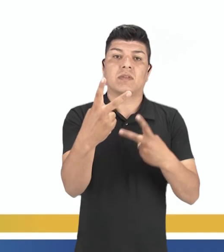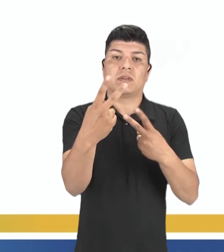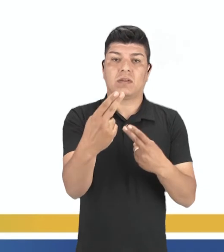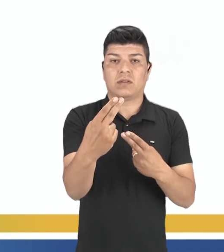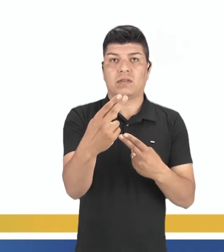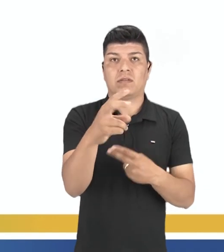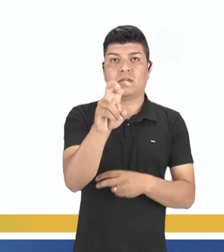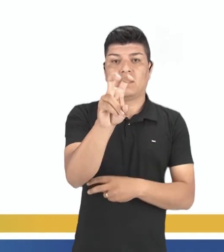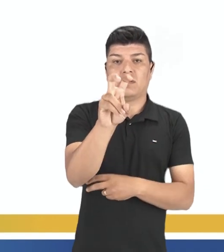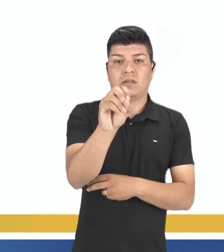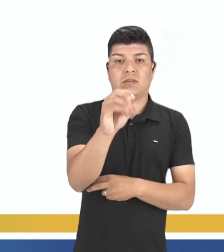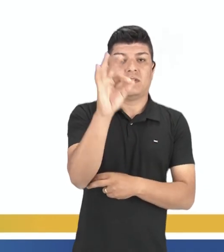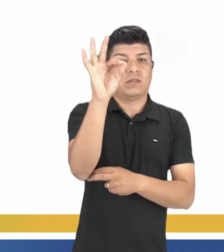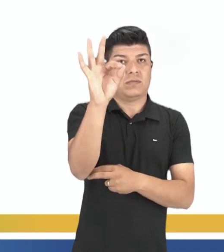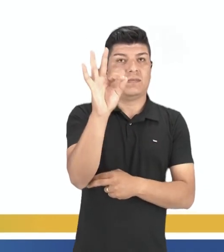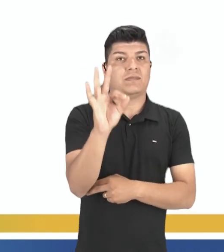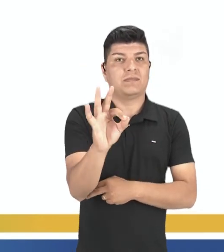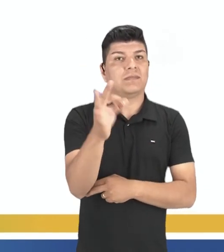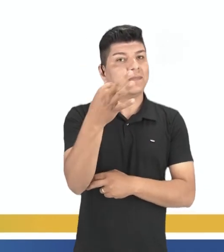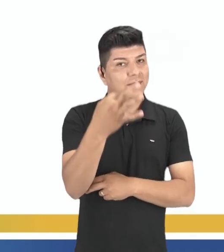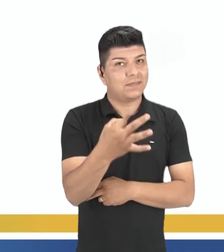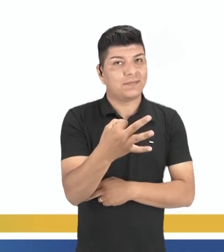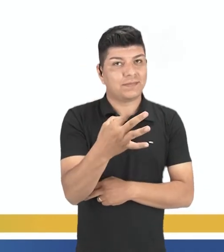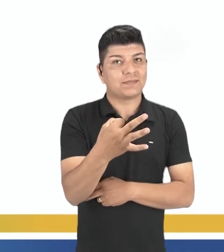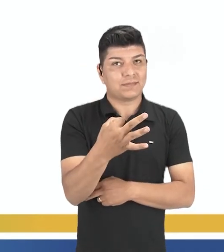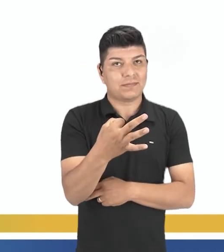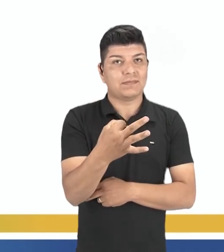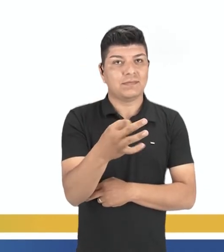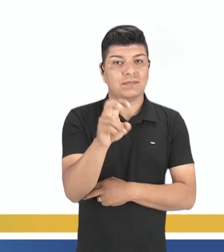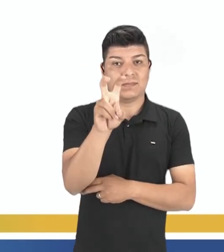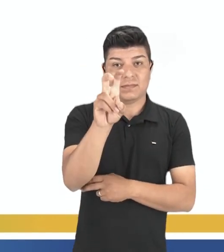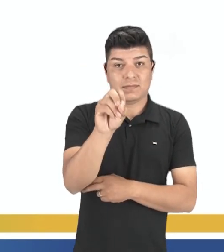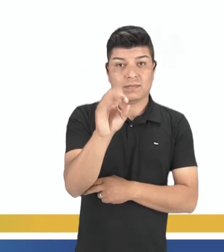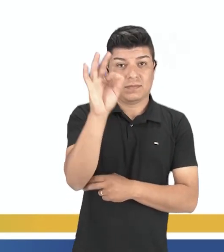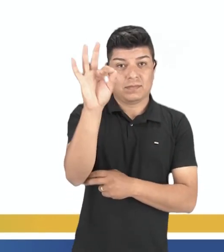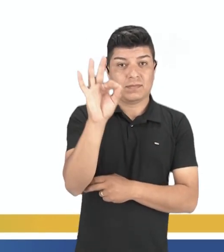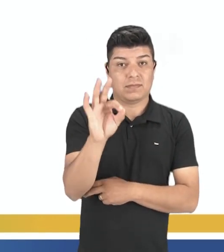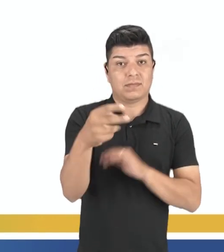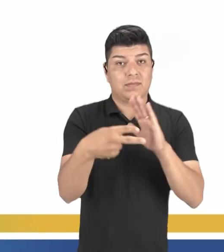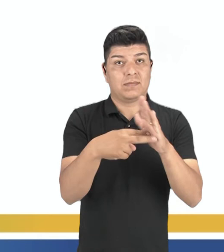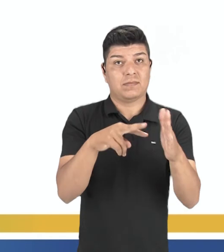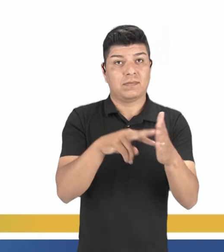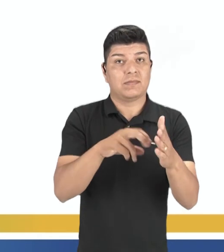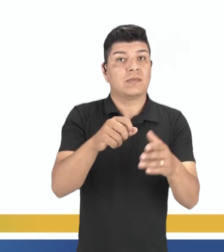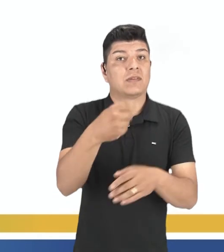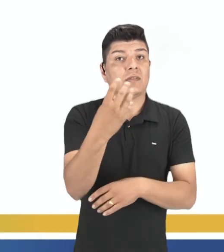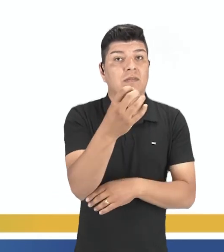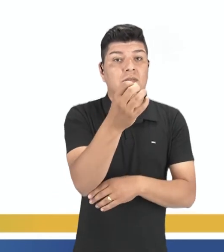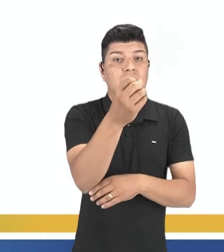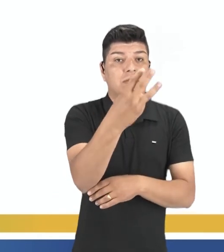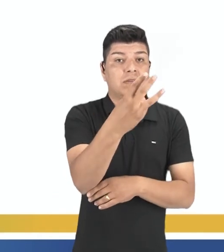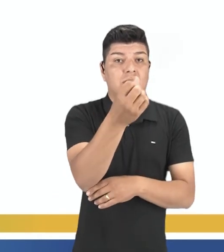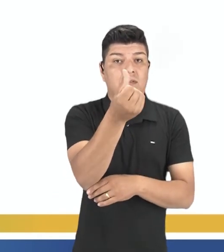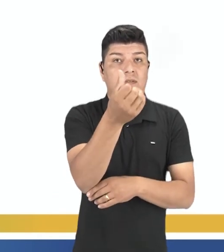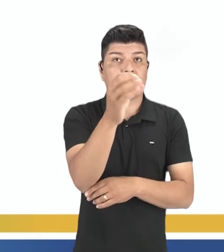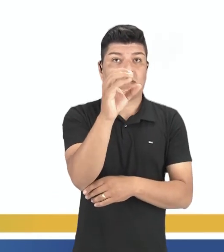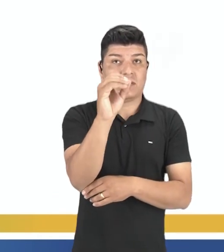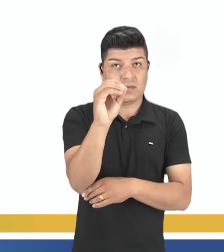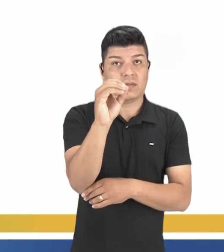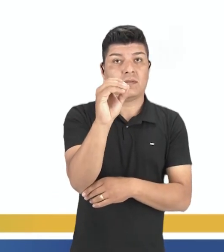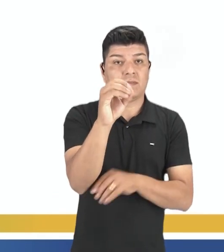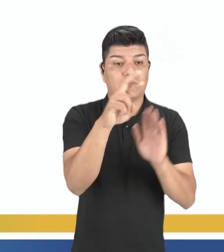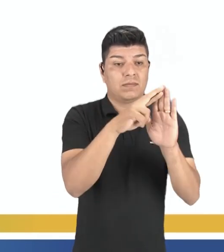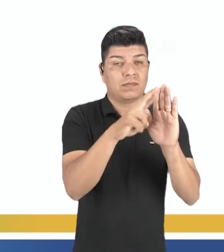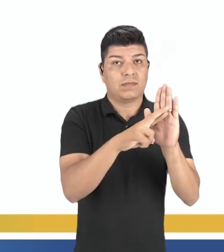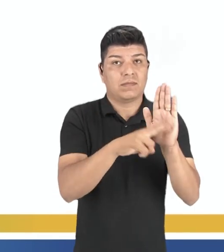a 50%, certo? Esses 50% representam quanto de 360? Eu vou para a regrinha